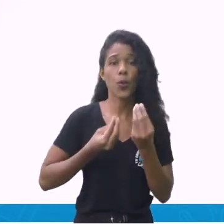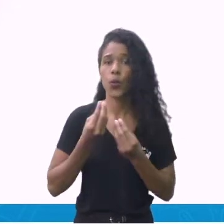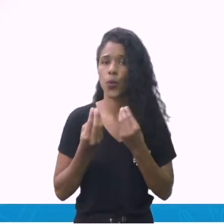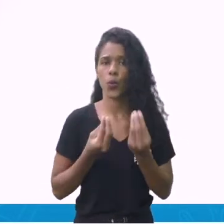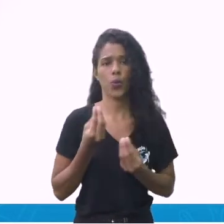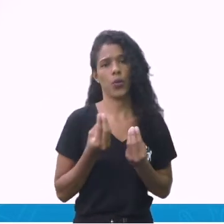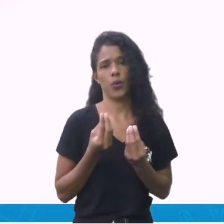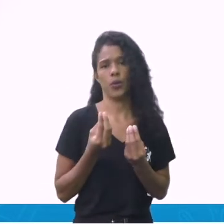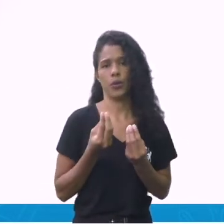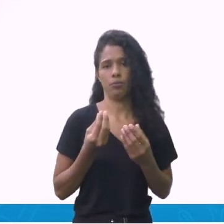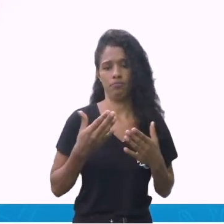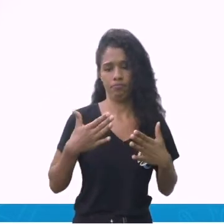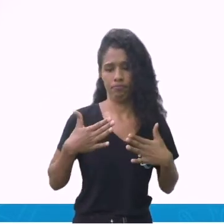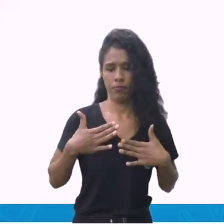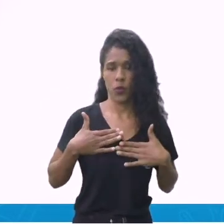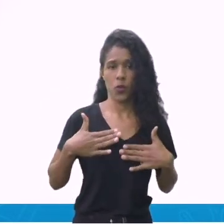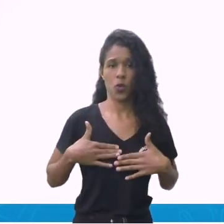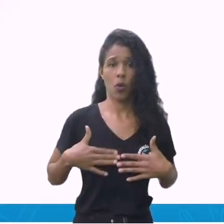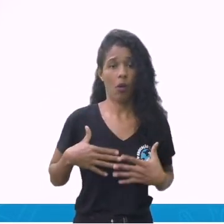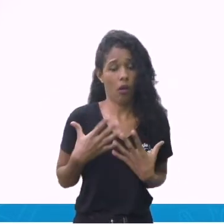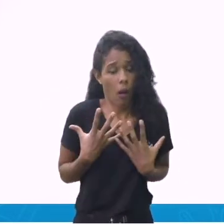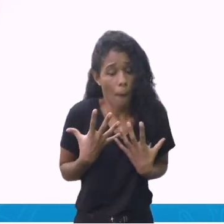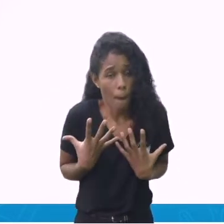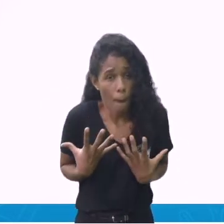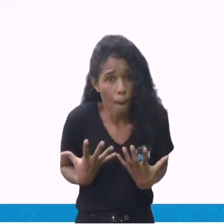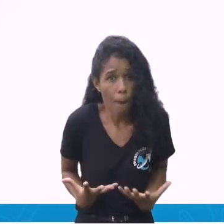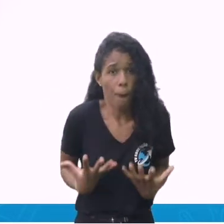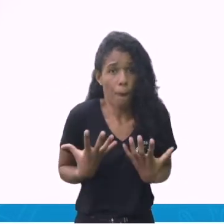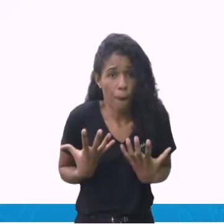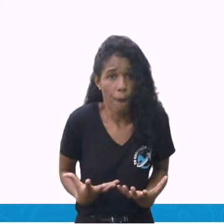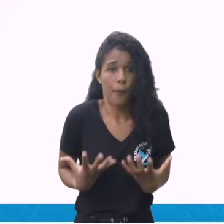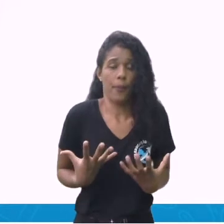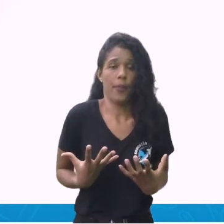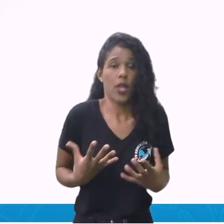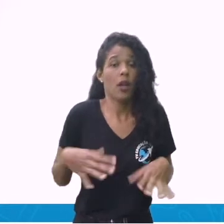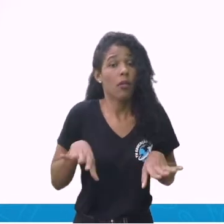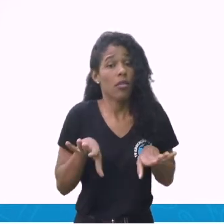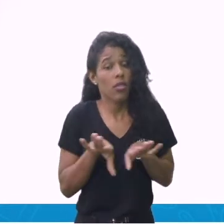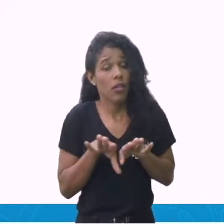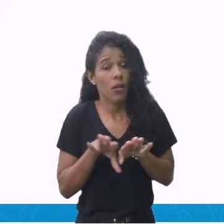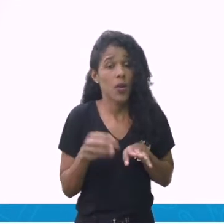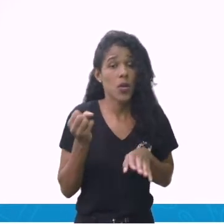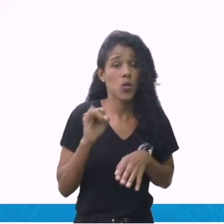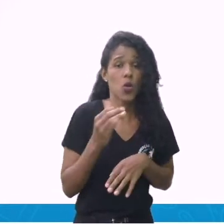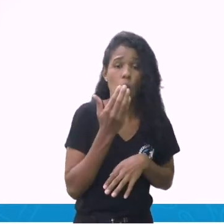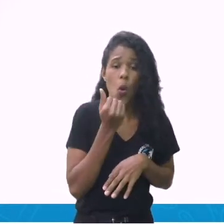não vai ser o suficiente. Então, tudo precisa de ser de forma adequada.